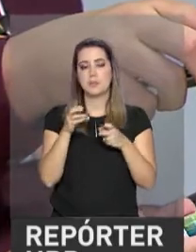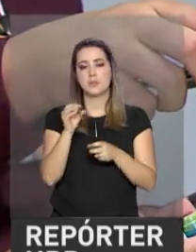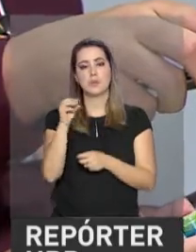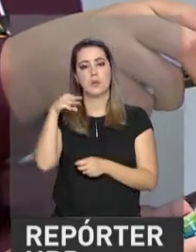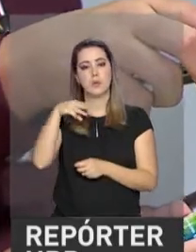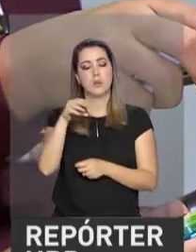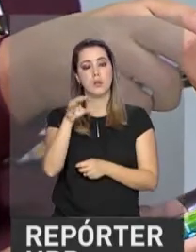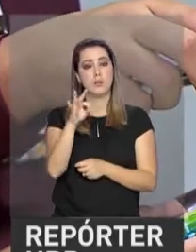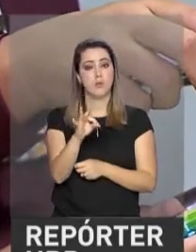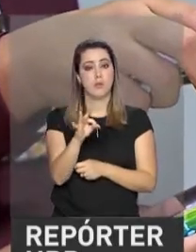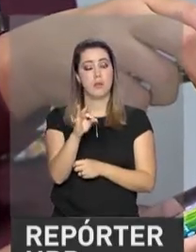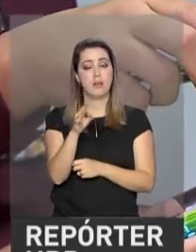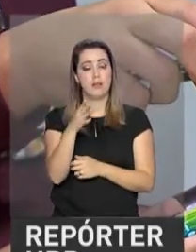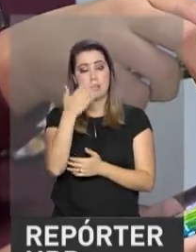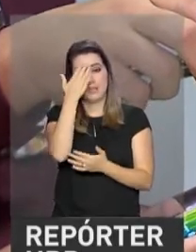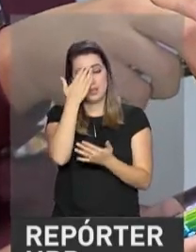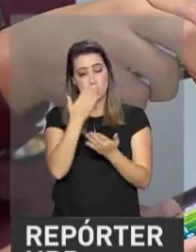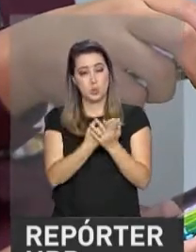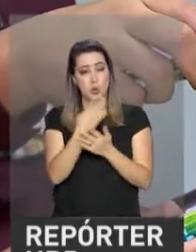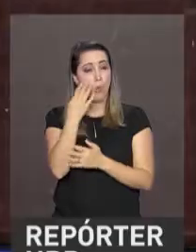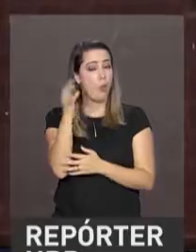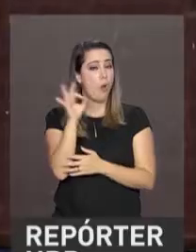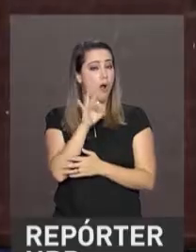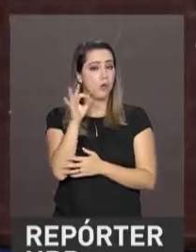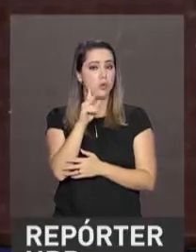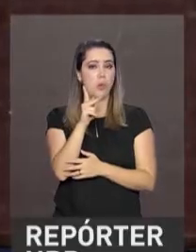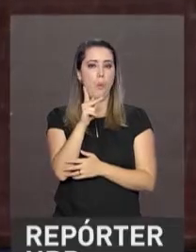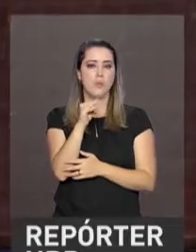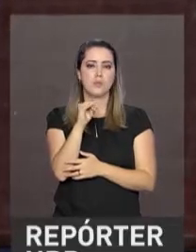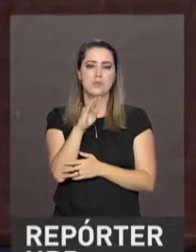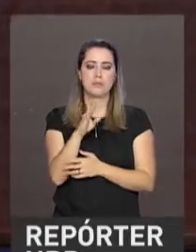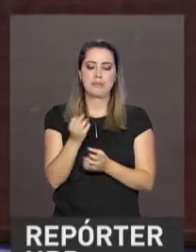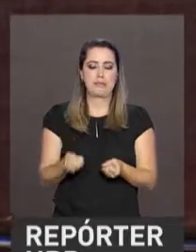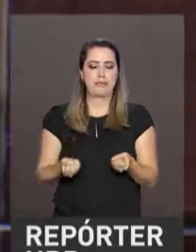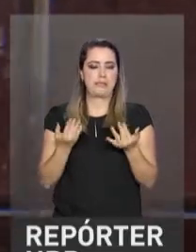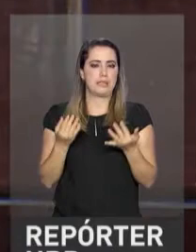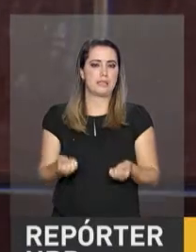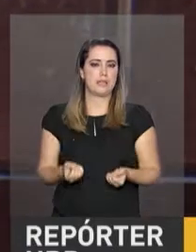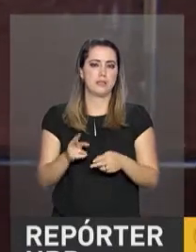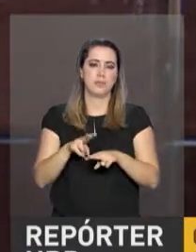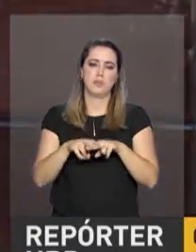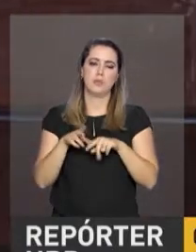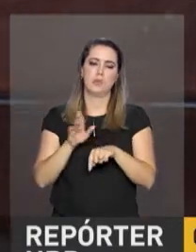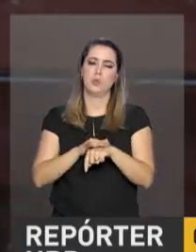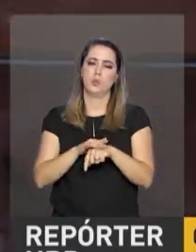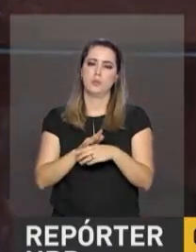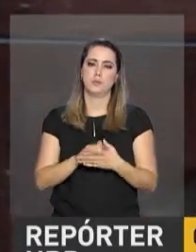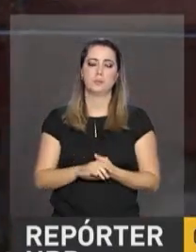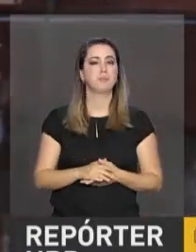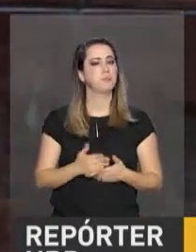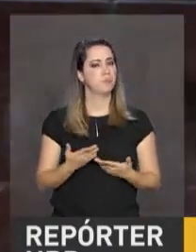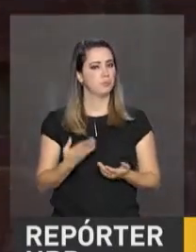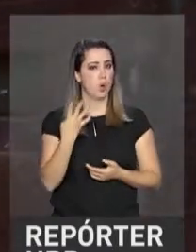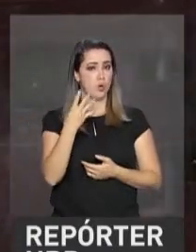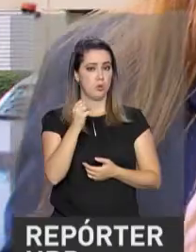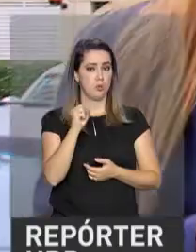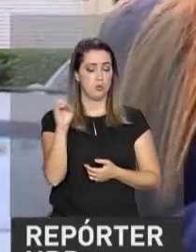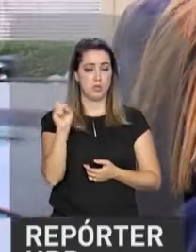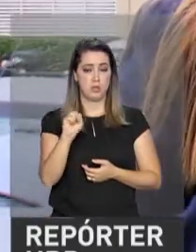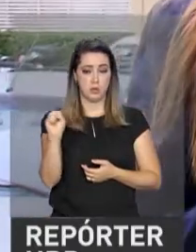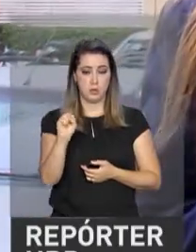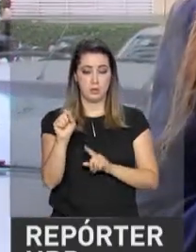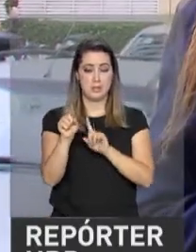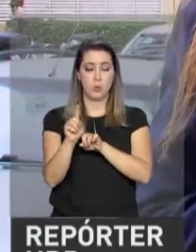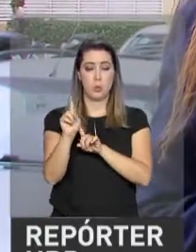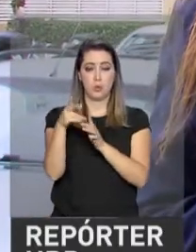4% do pib do país é gasto em função disso a cada 48 segundos acontece um acidente de trabalho no país das